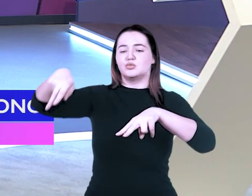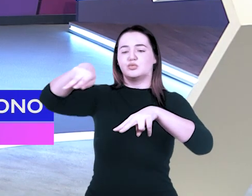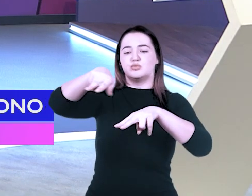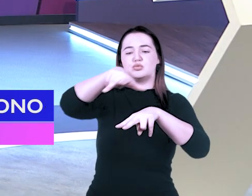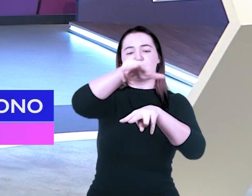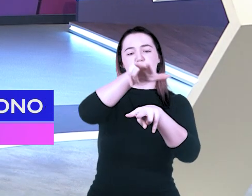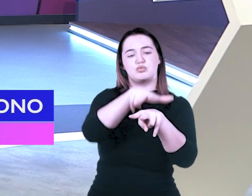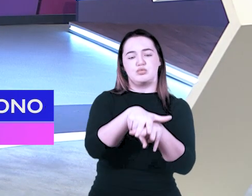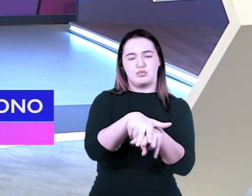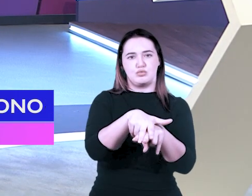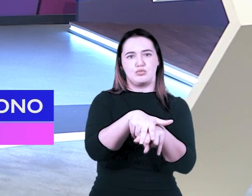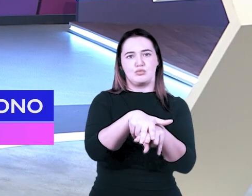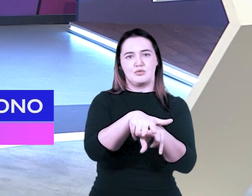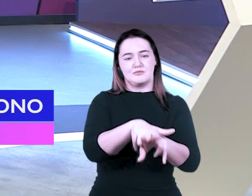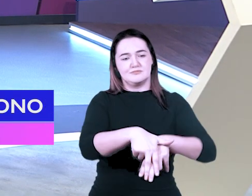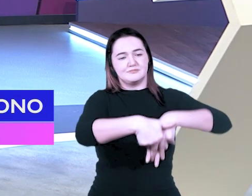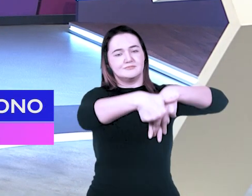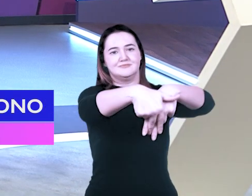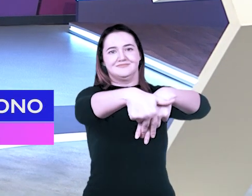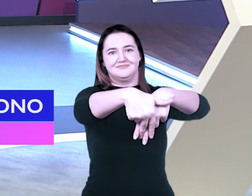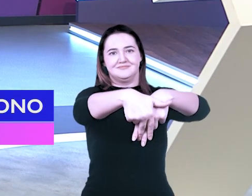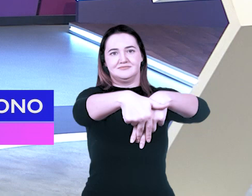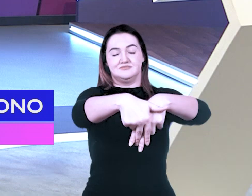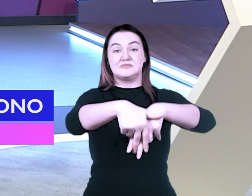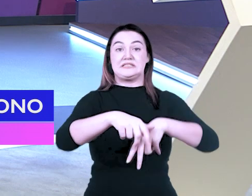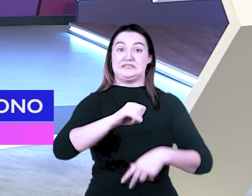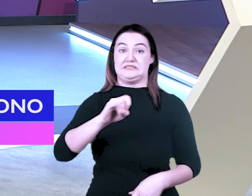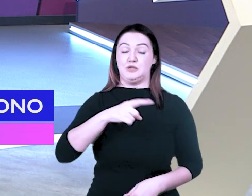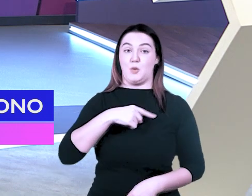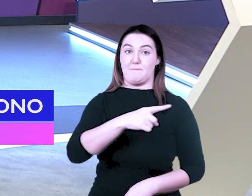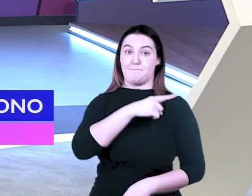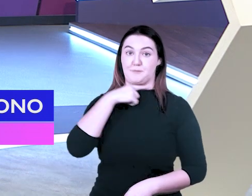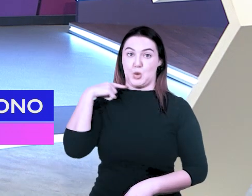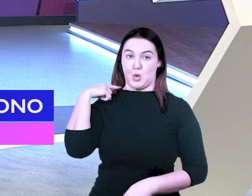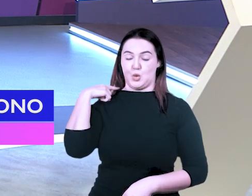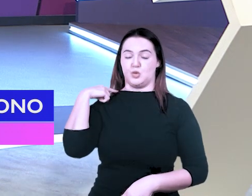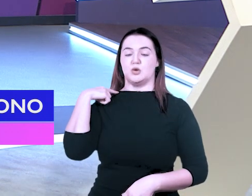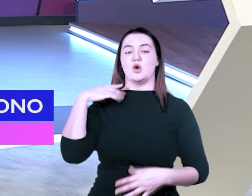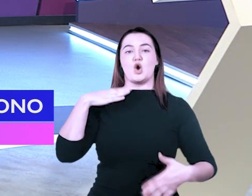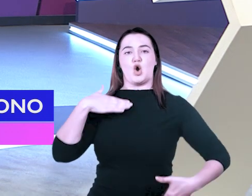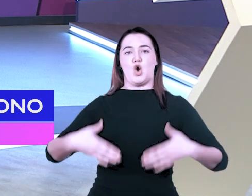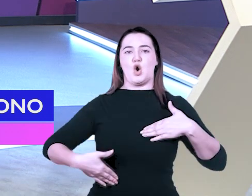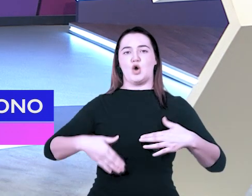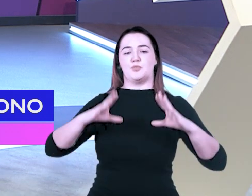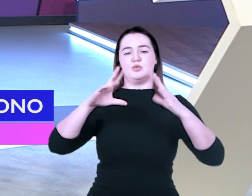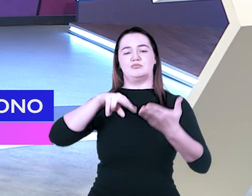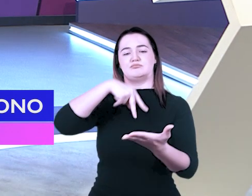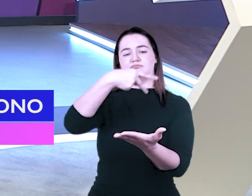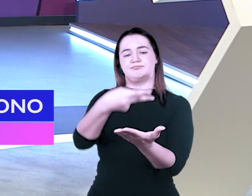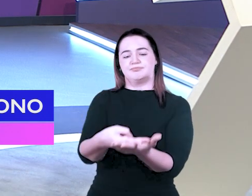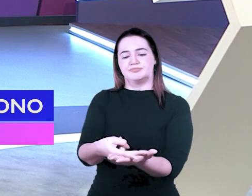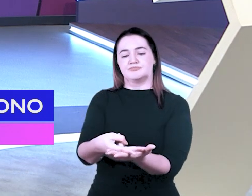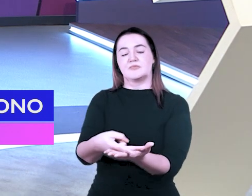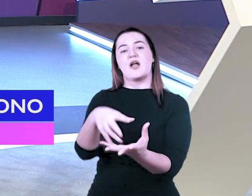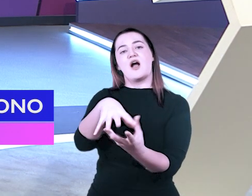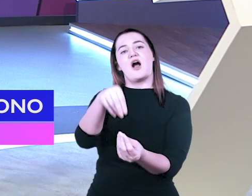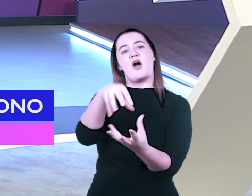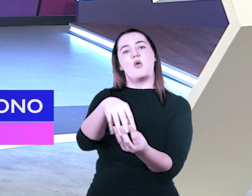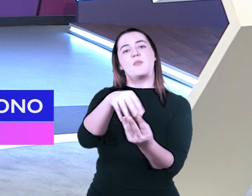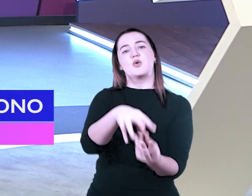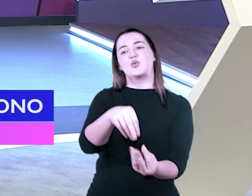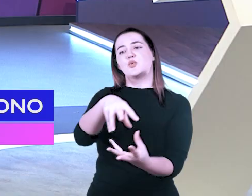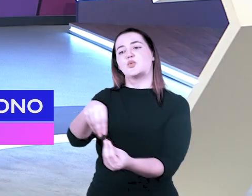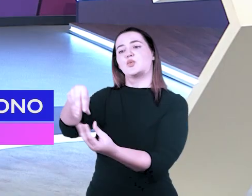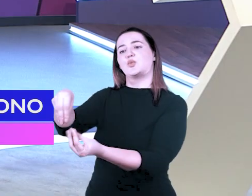não morre. Então, quando eu morro, o meu corpo volta à morte e a minha alma sai